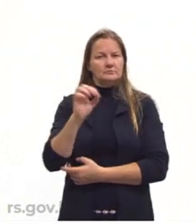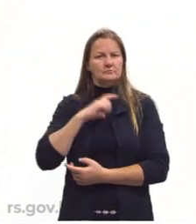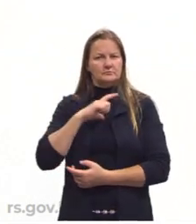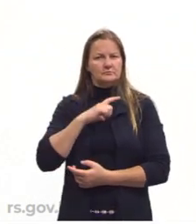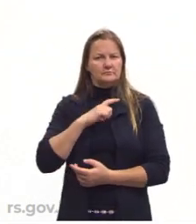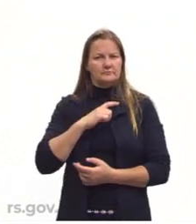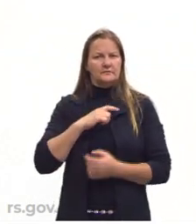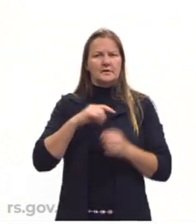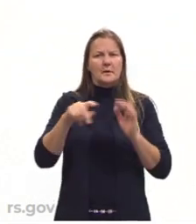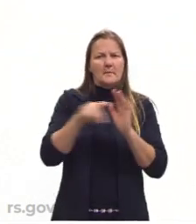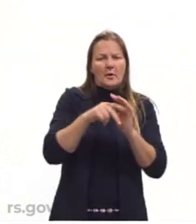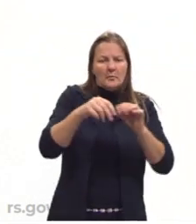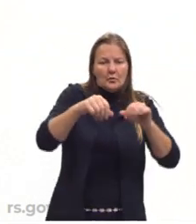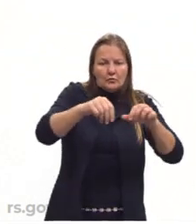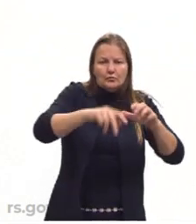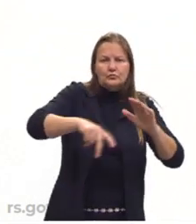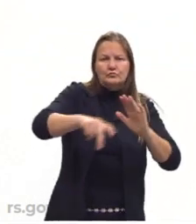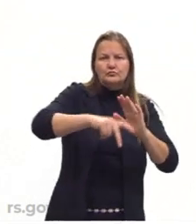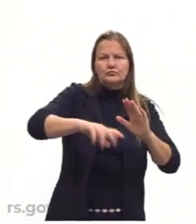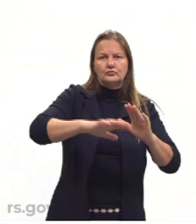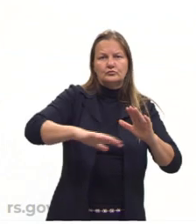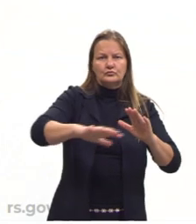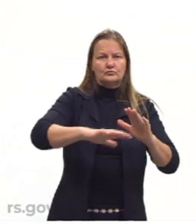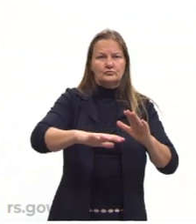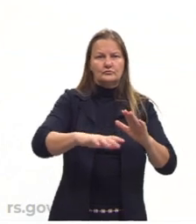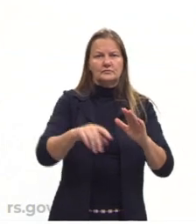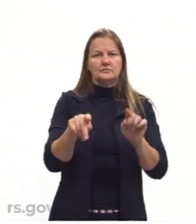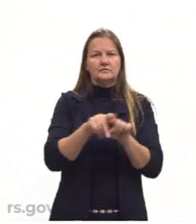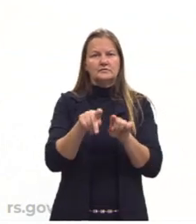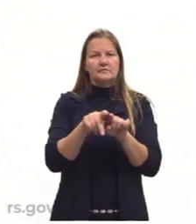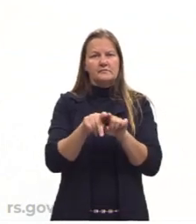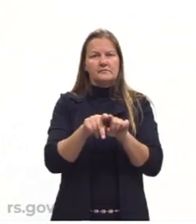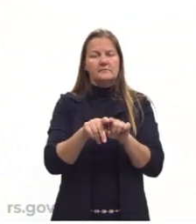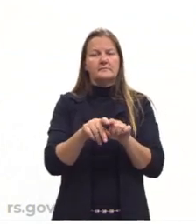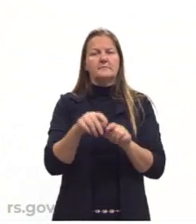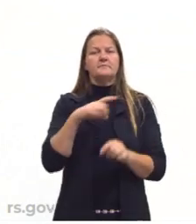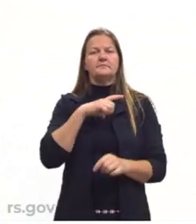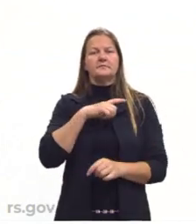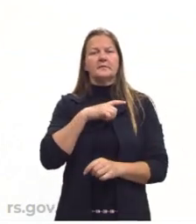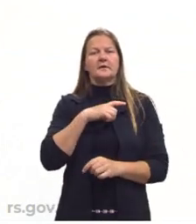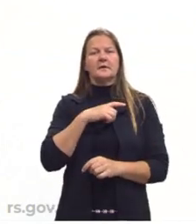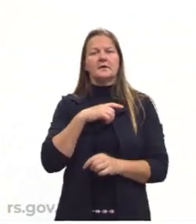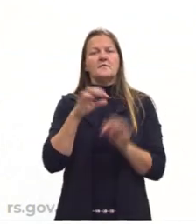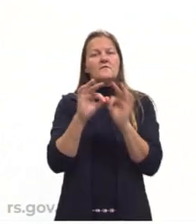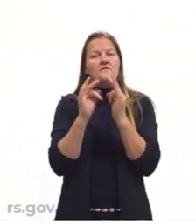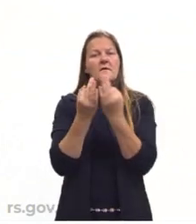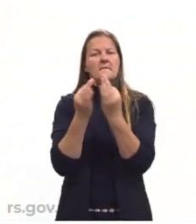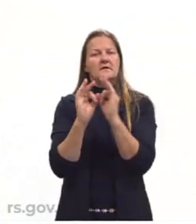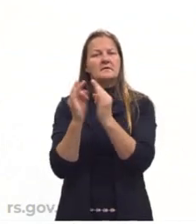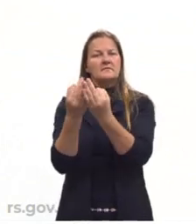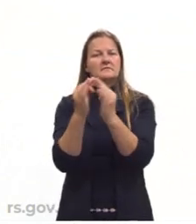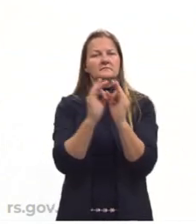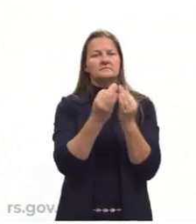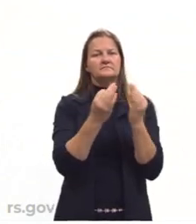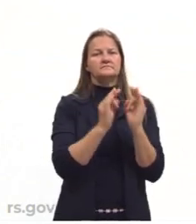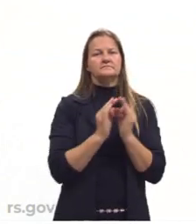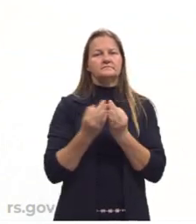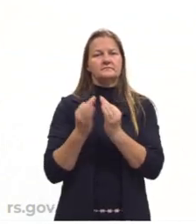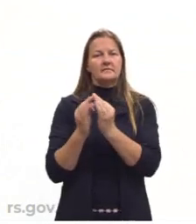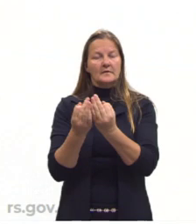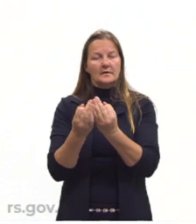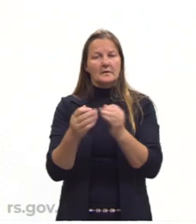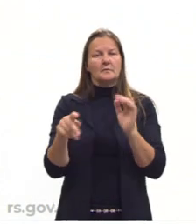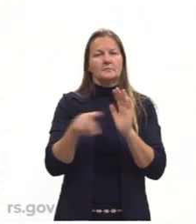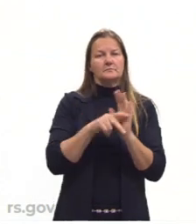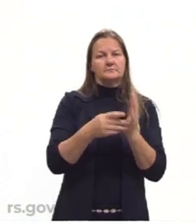dos propriedades rurais que nós temos o Brasil elas são de propriedades familiares são voltados é esse tipo de